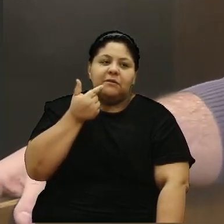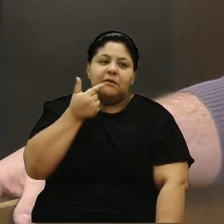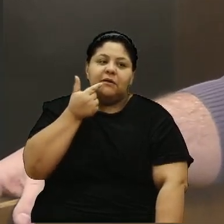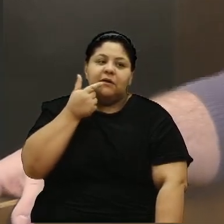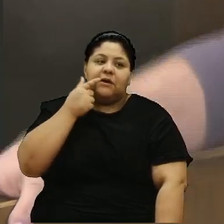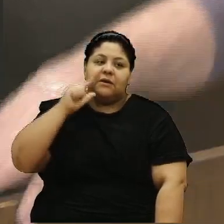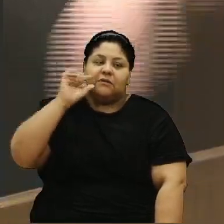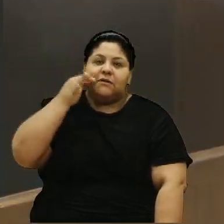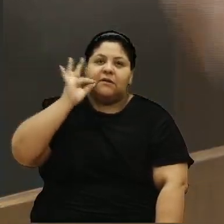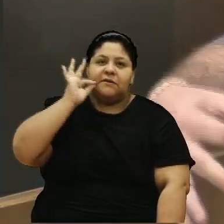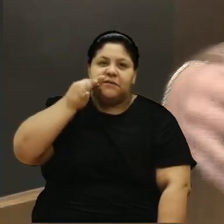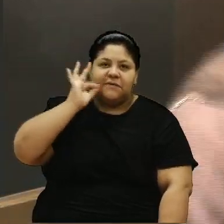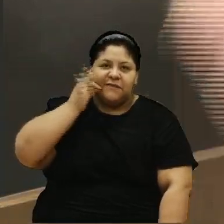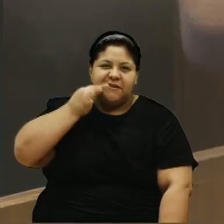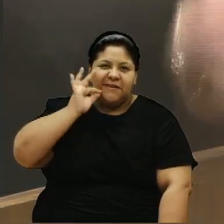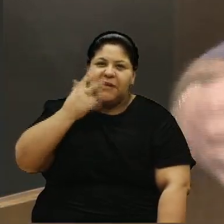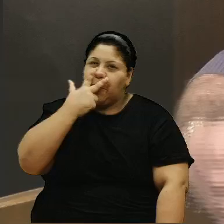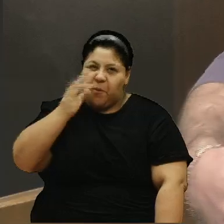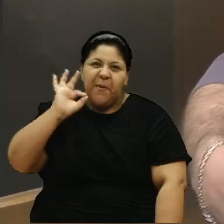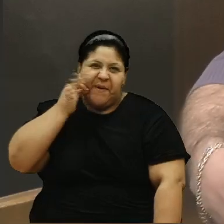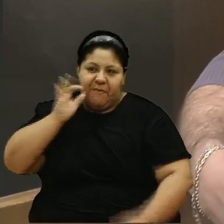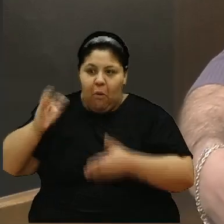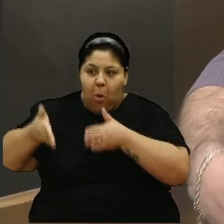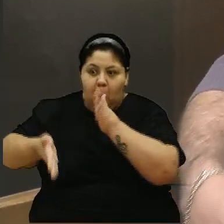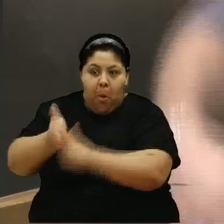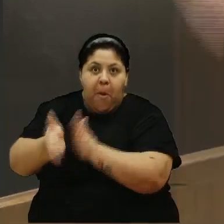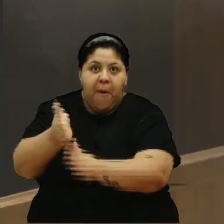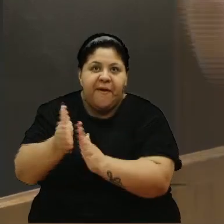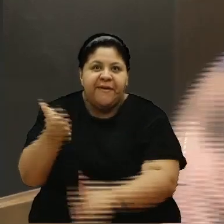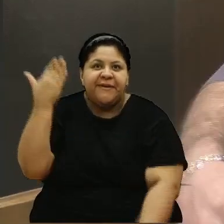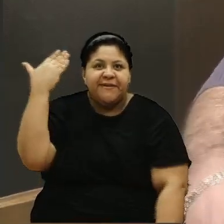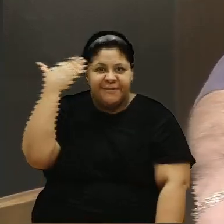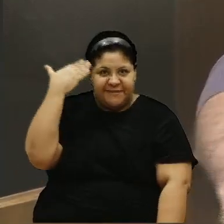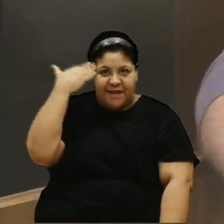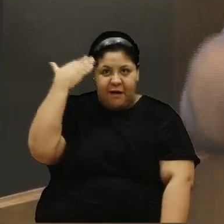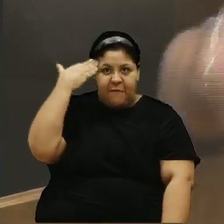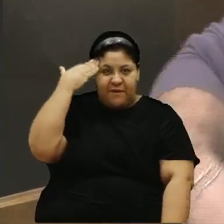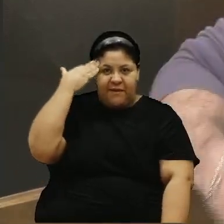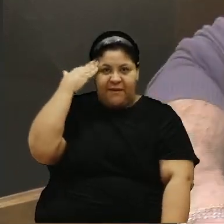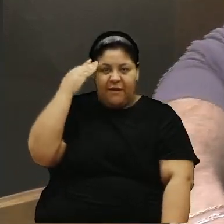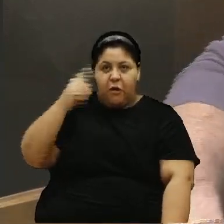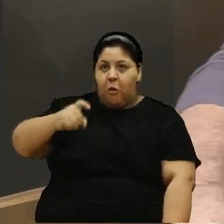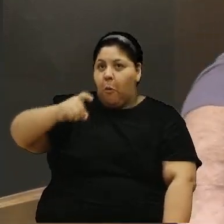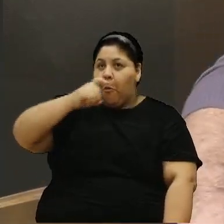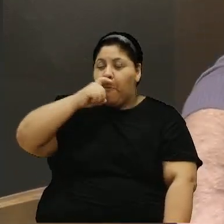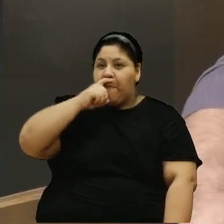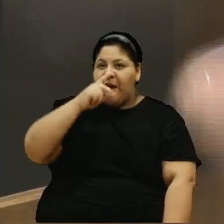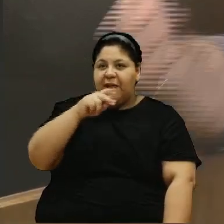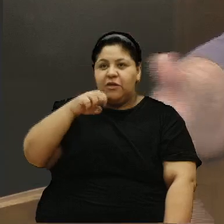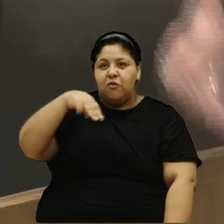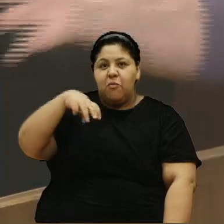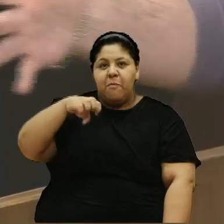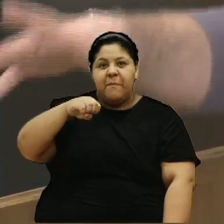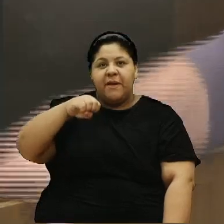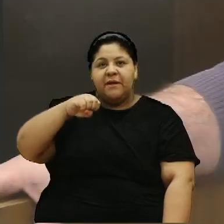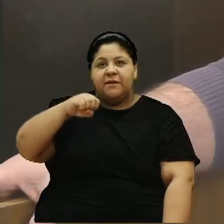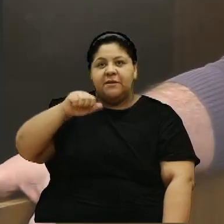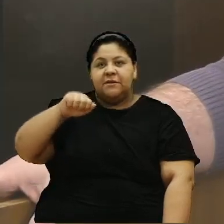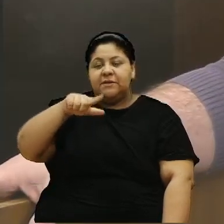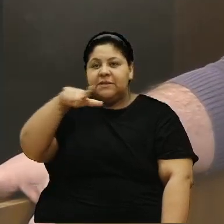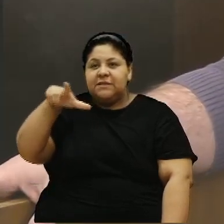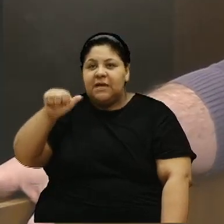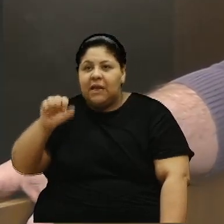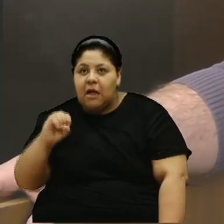esgotos, porque sabe que culpado pelo aposentão, pai do mensalão, pai do petrolão e agora do